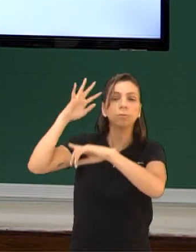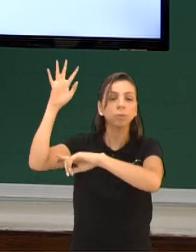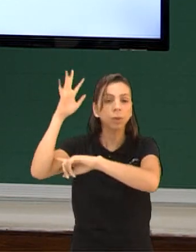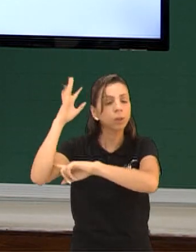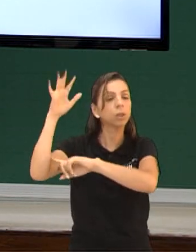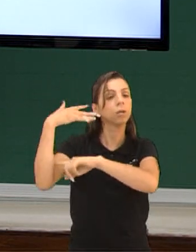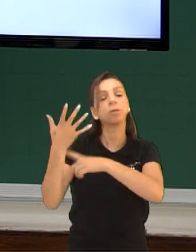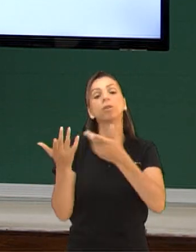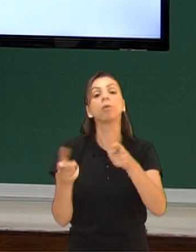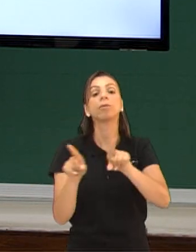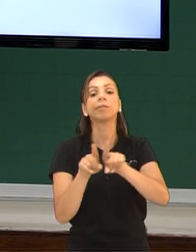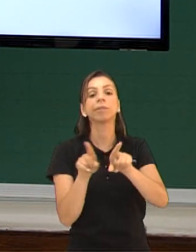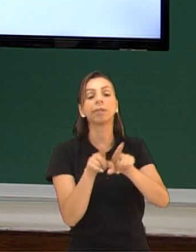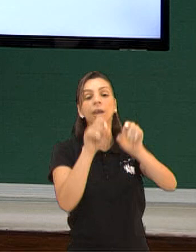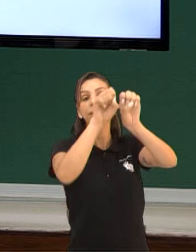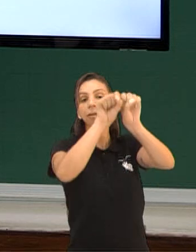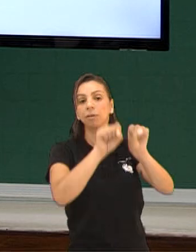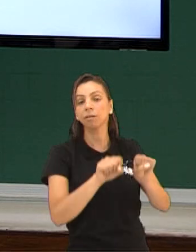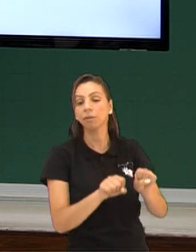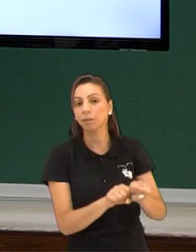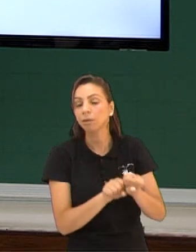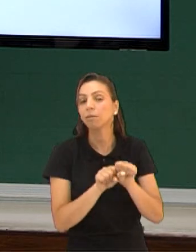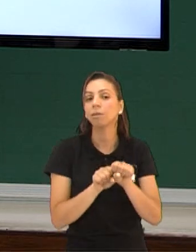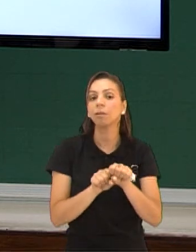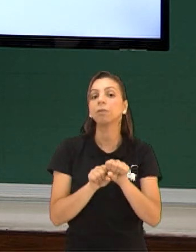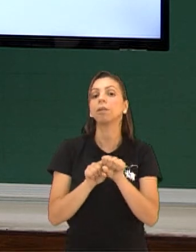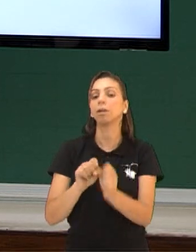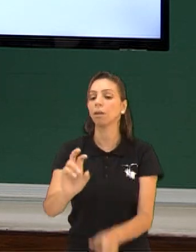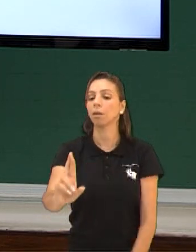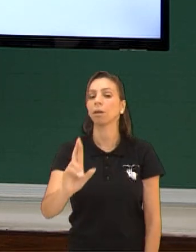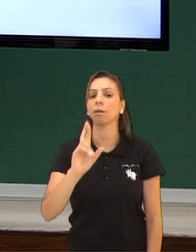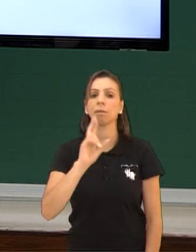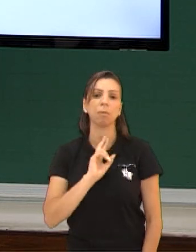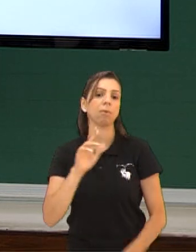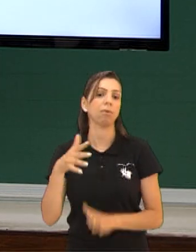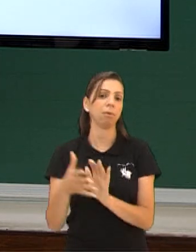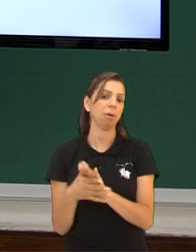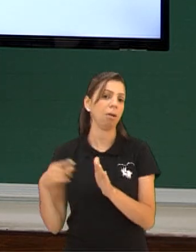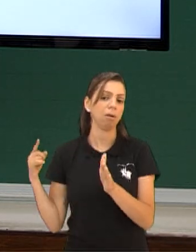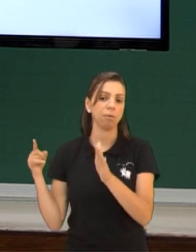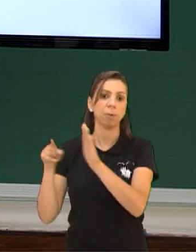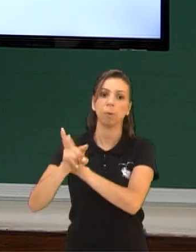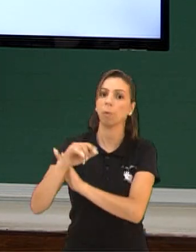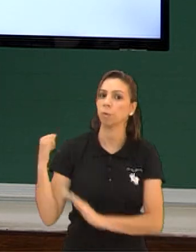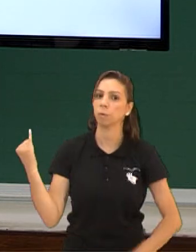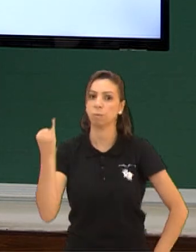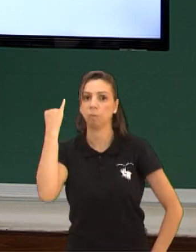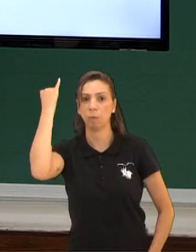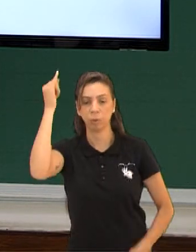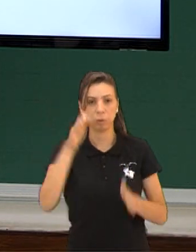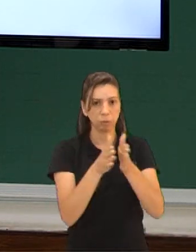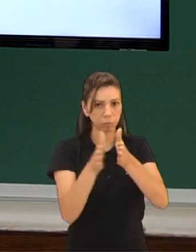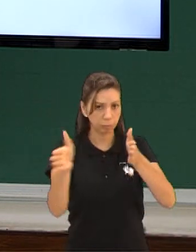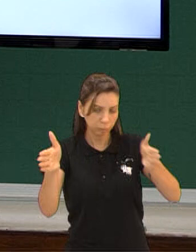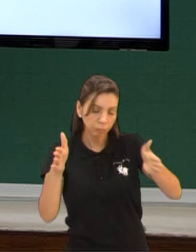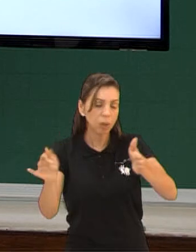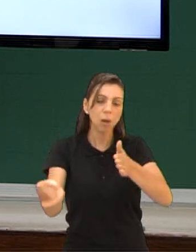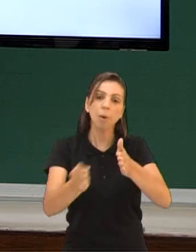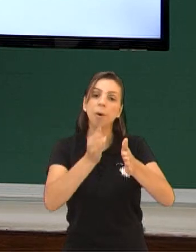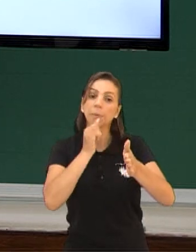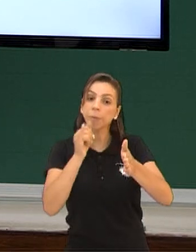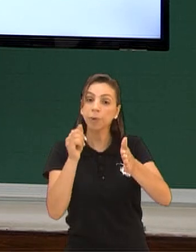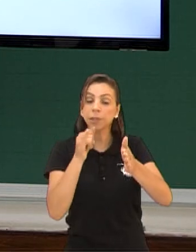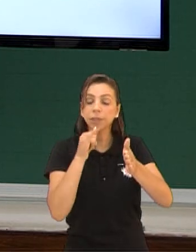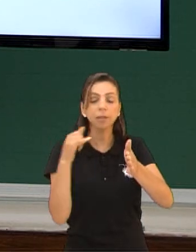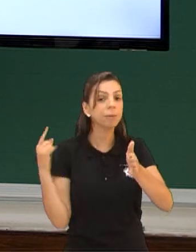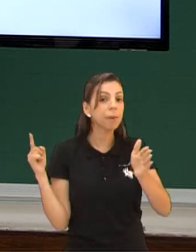está estruturada em cima de responder a questões fundamentais do seu tempo. E nós vamos ver que, por exemplo, uma das